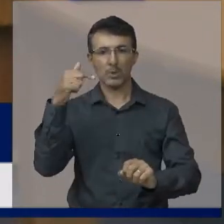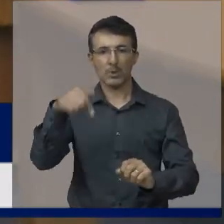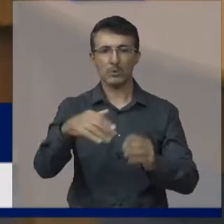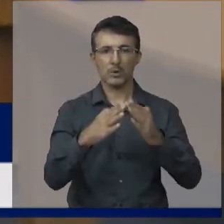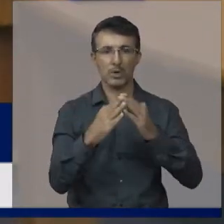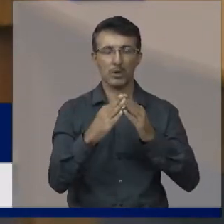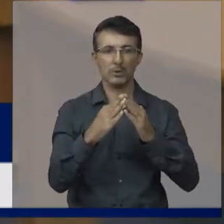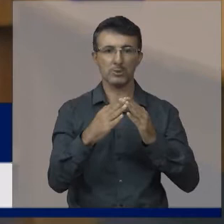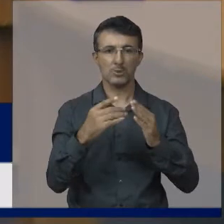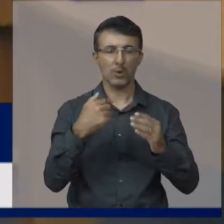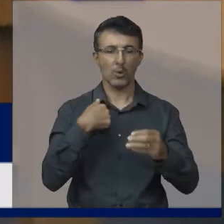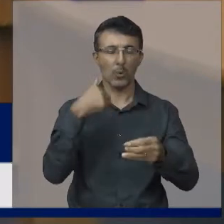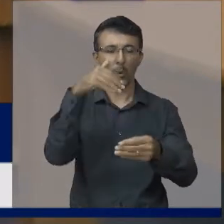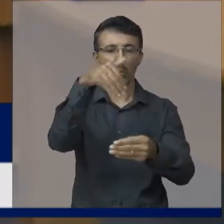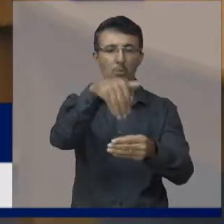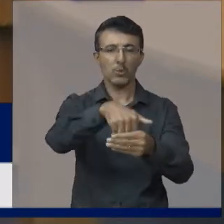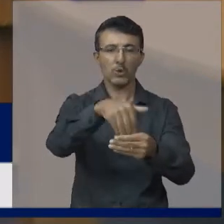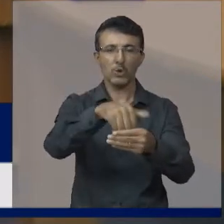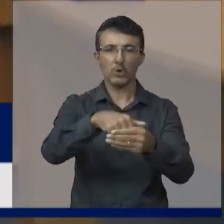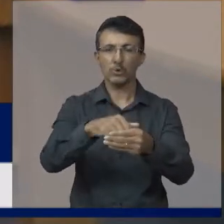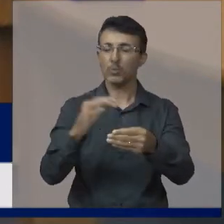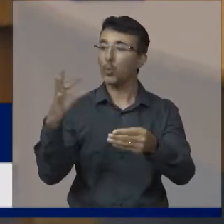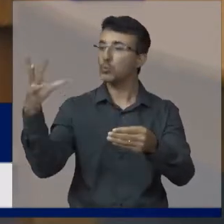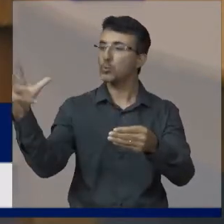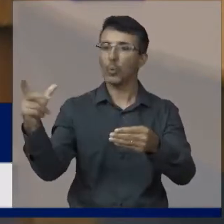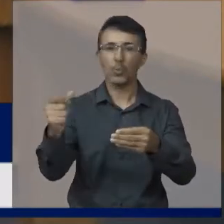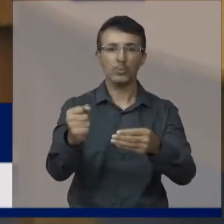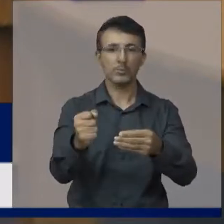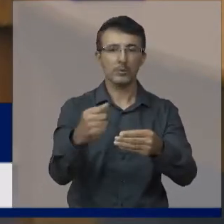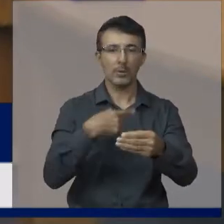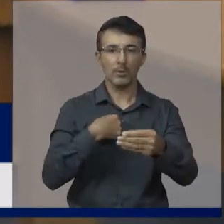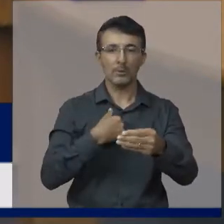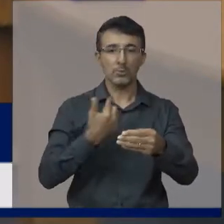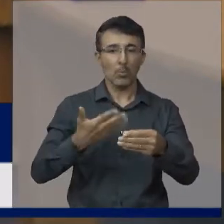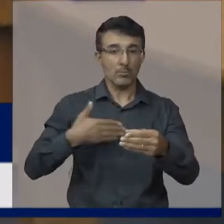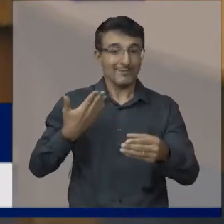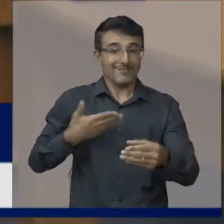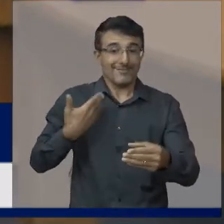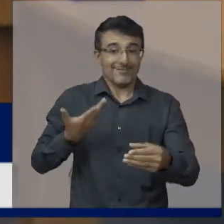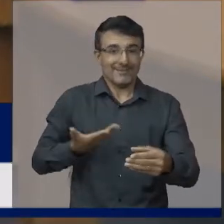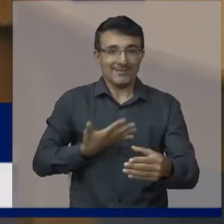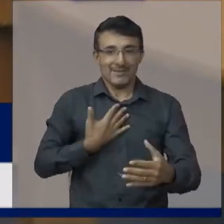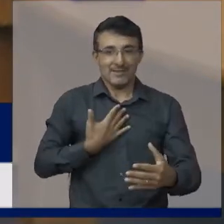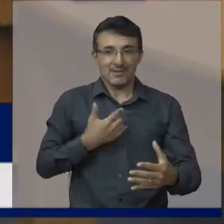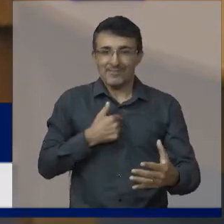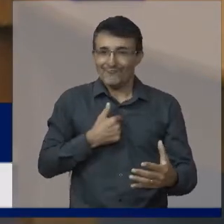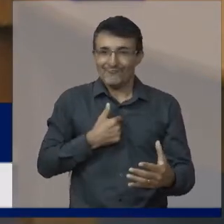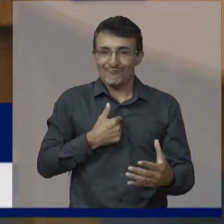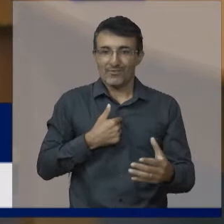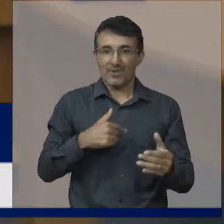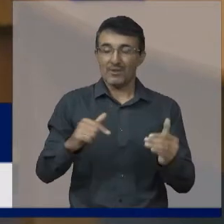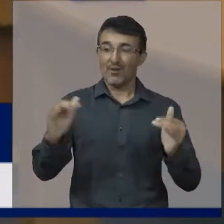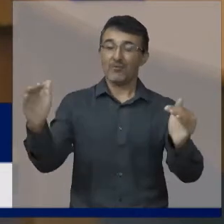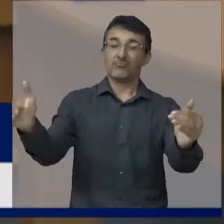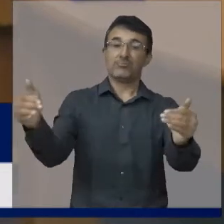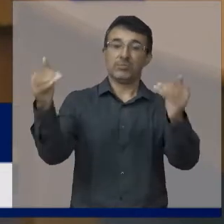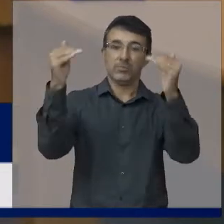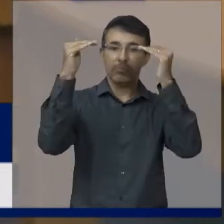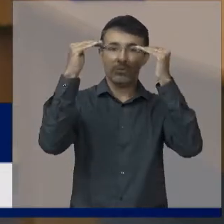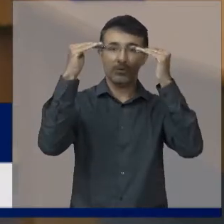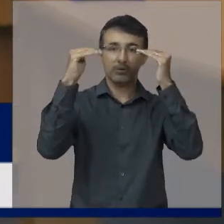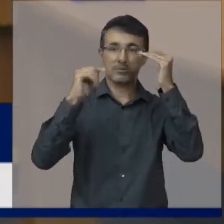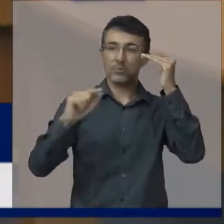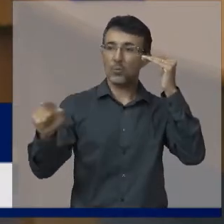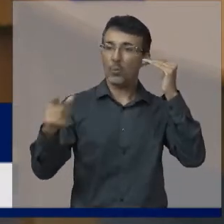unanimidade, é uma alegria muito grande. Isso realmente prova o respeito, né, o